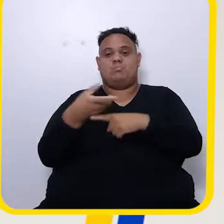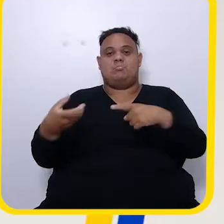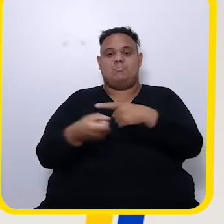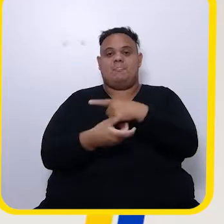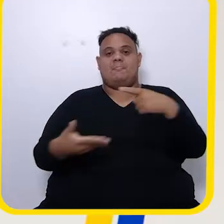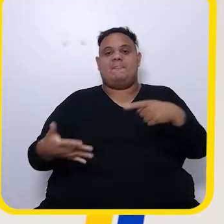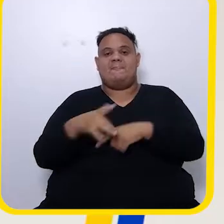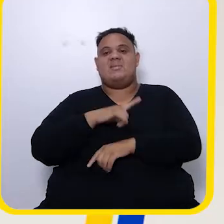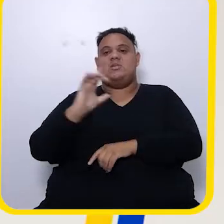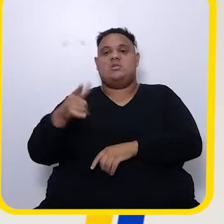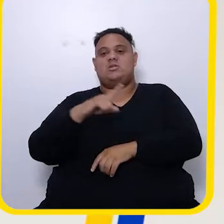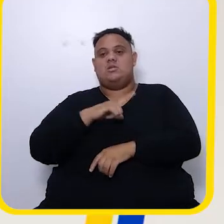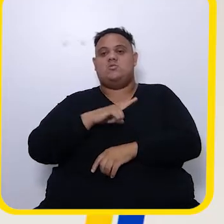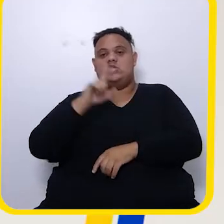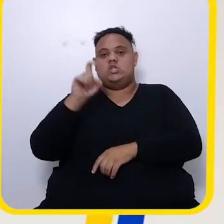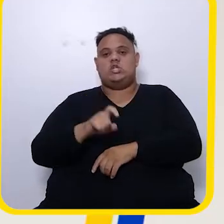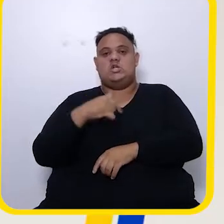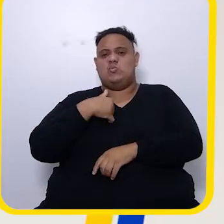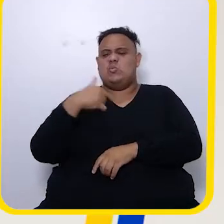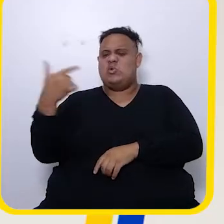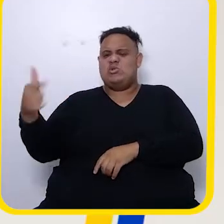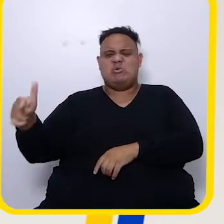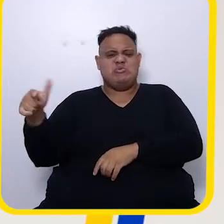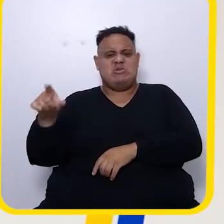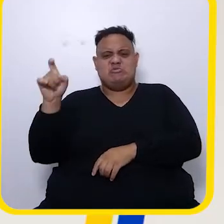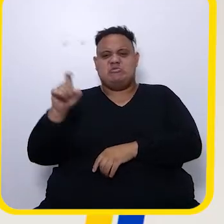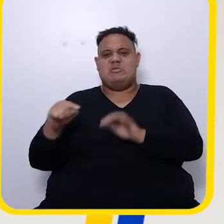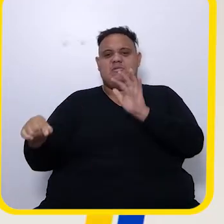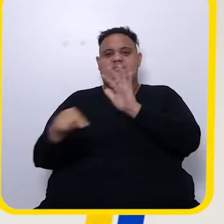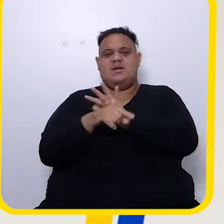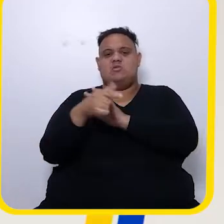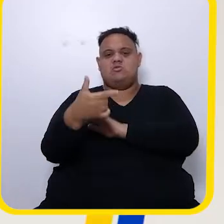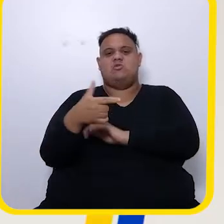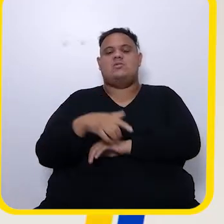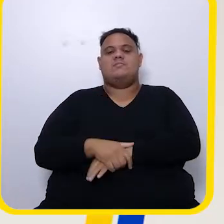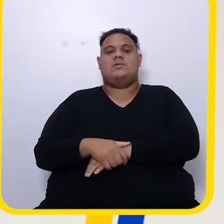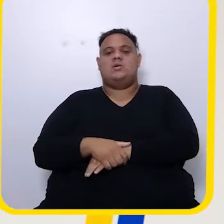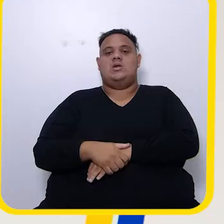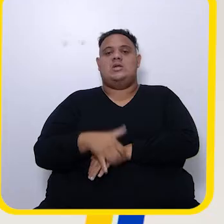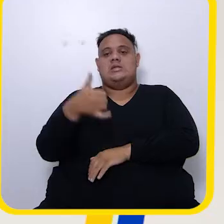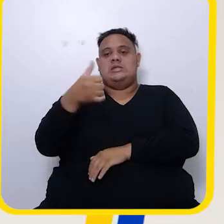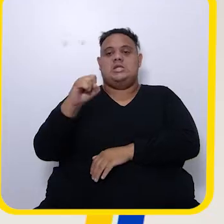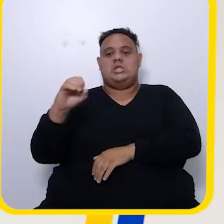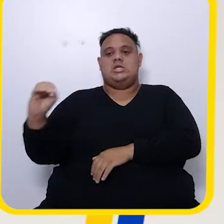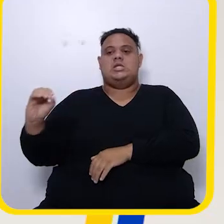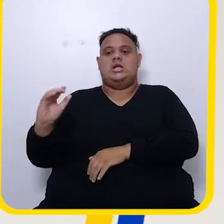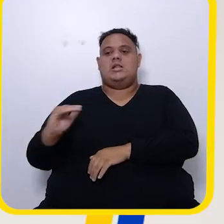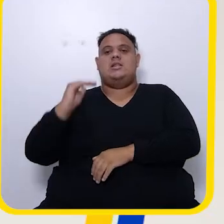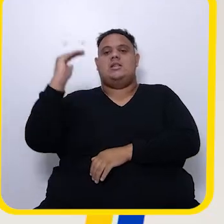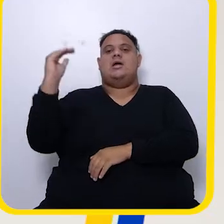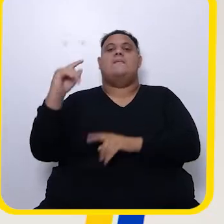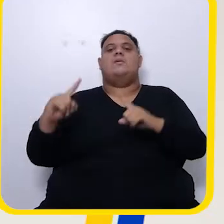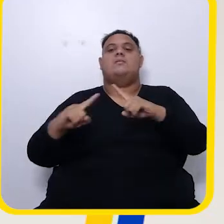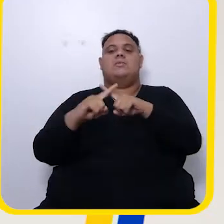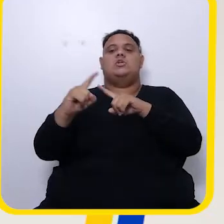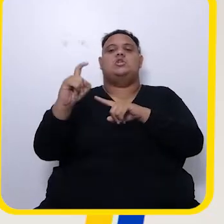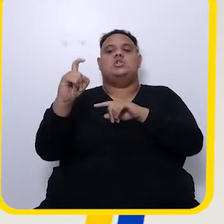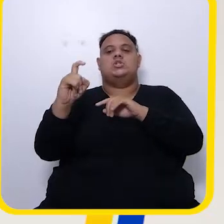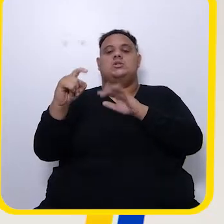já tenho o x. O que é que eu não tenho? X menos 2. Então, o 180 lá em cima, eu vou multiplicar pelo x menos